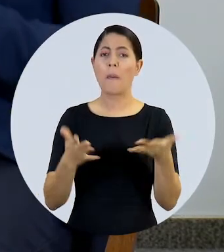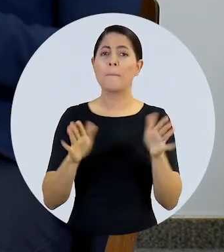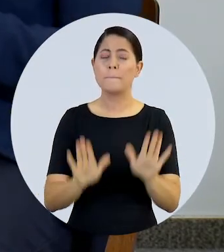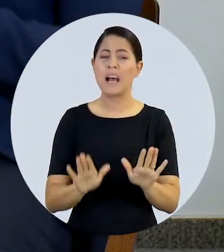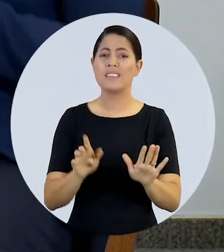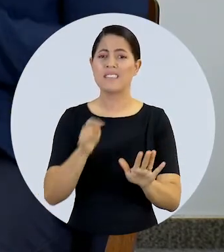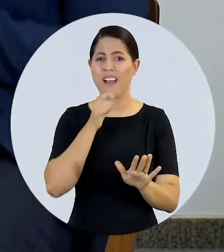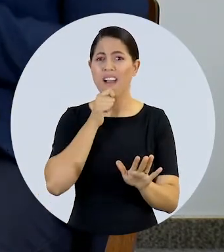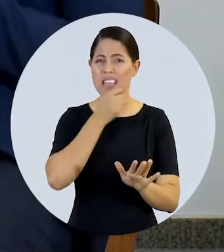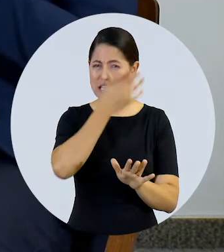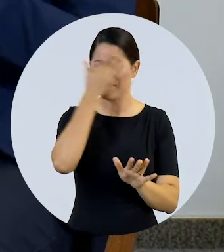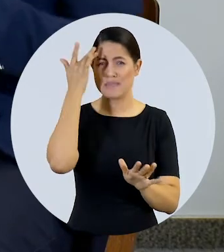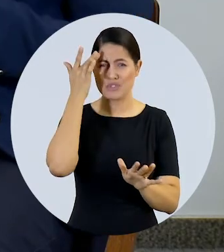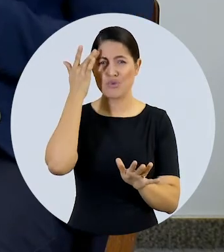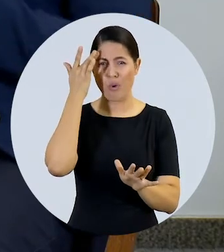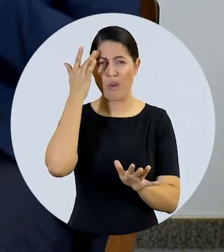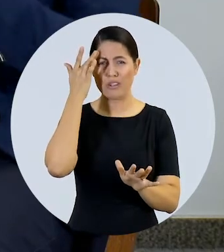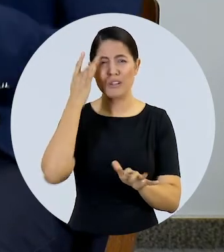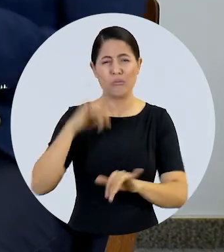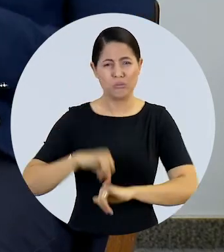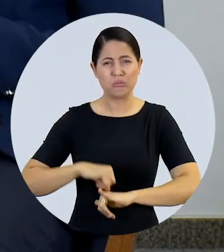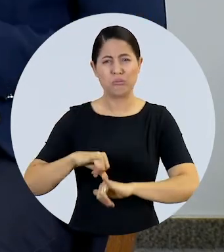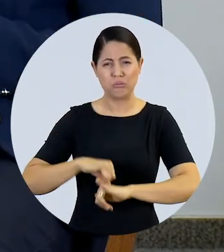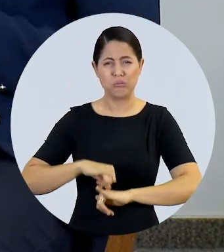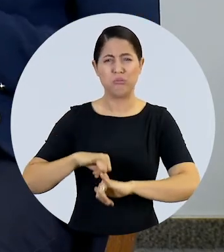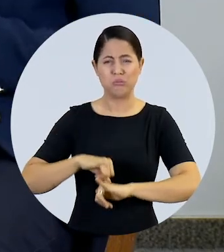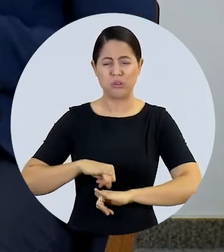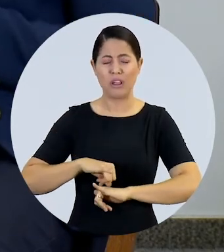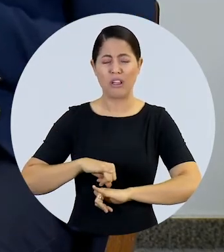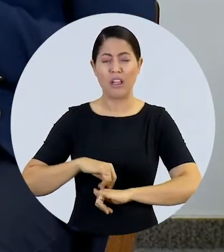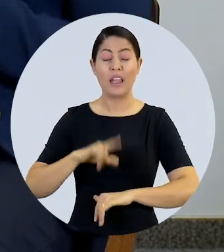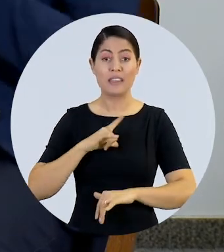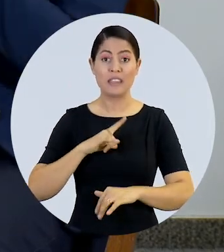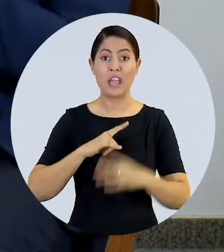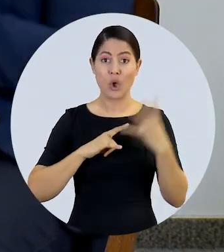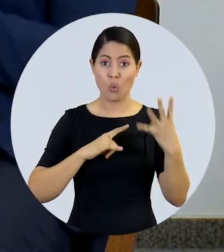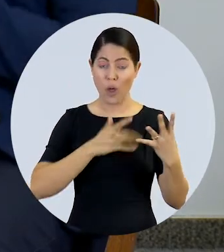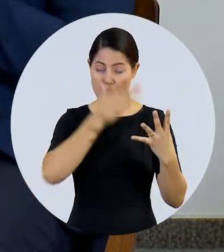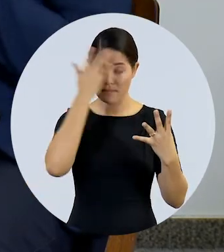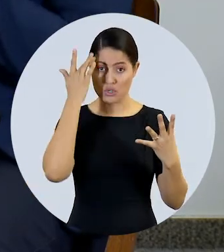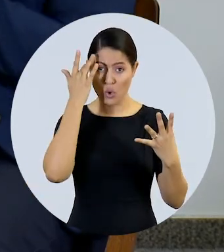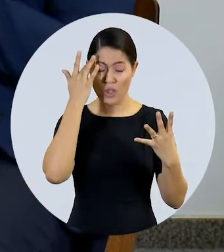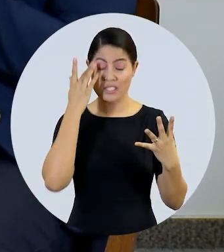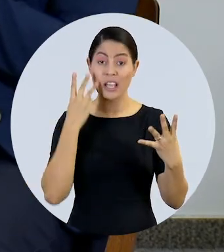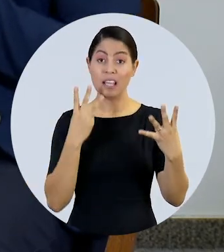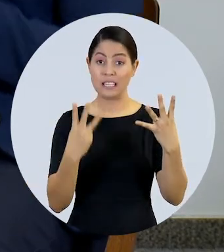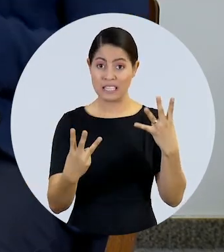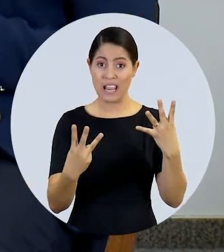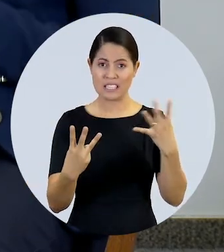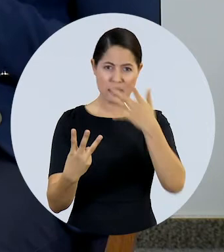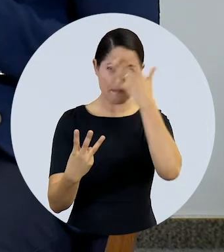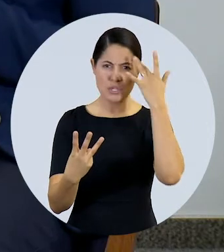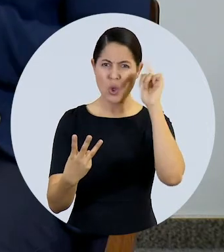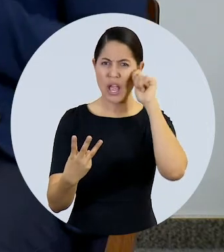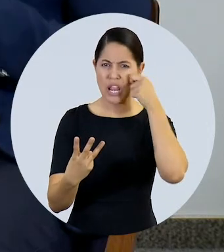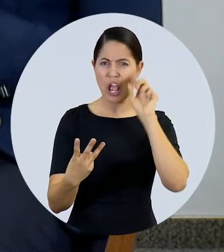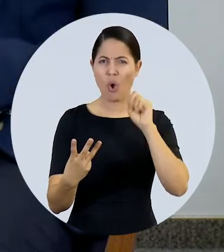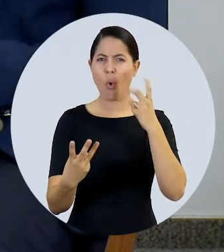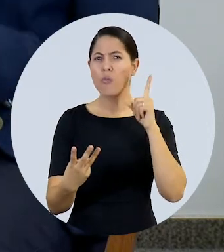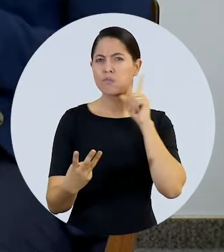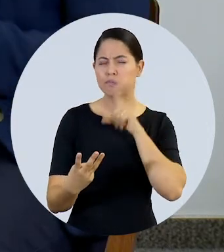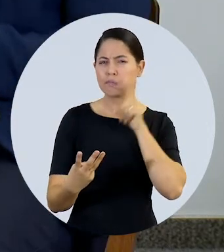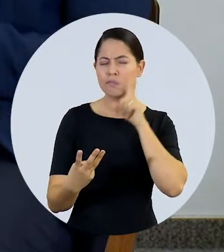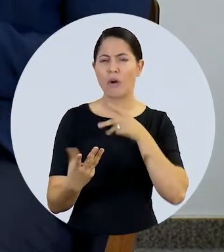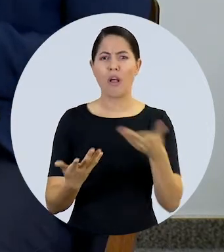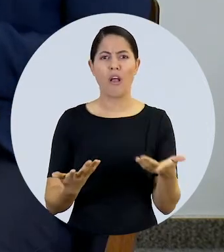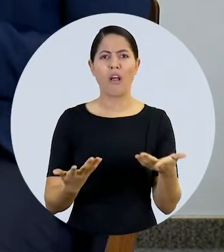existem pessoas que enfrentam situações análogas à escravidão. A cada 4 pessoas libertadas, 3 são